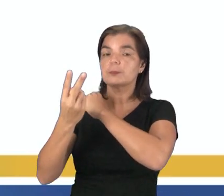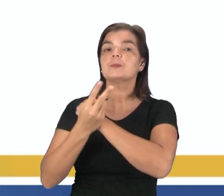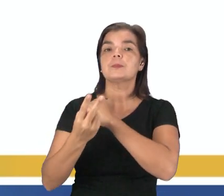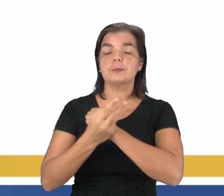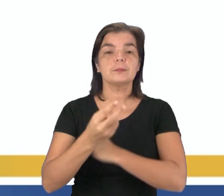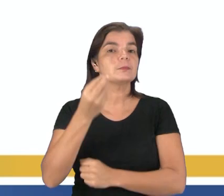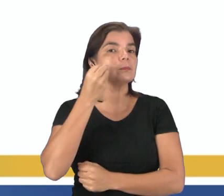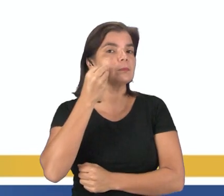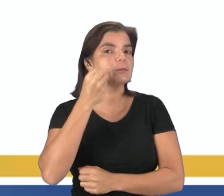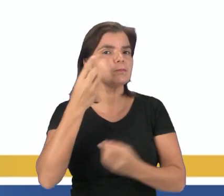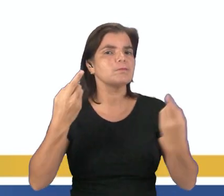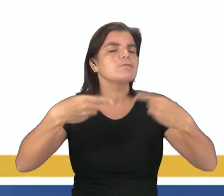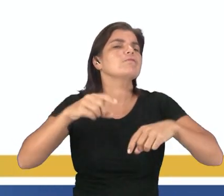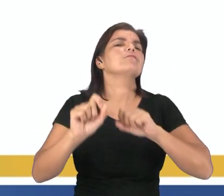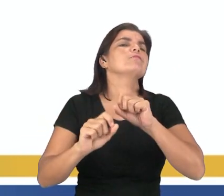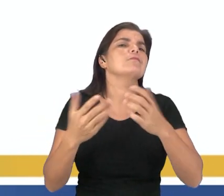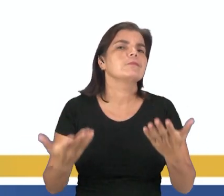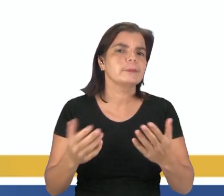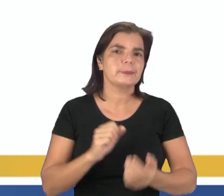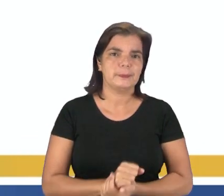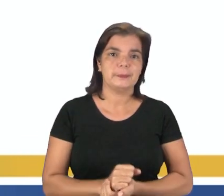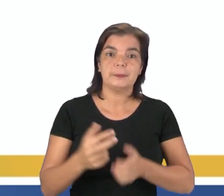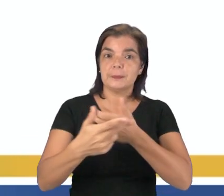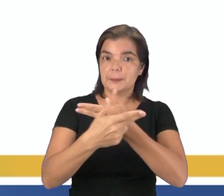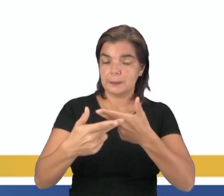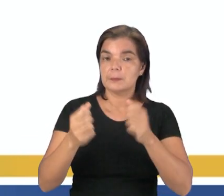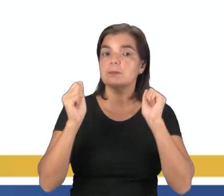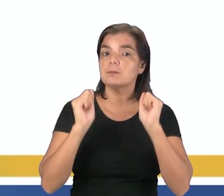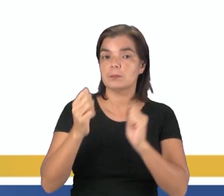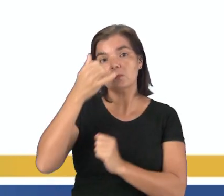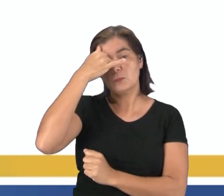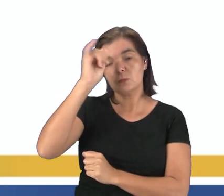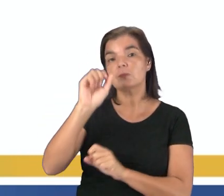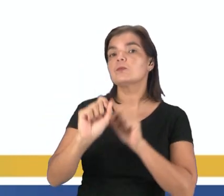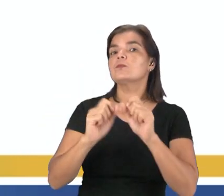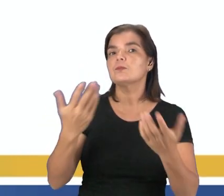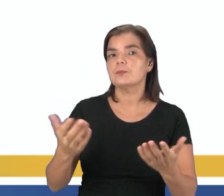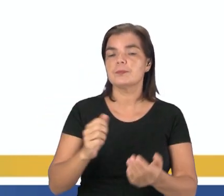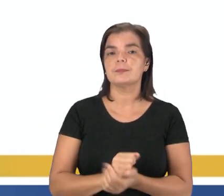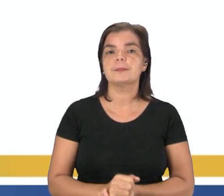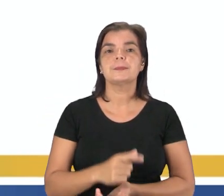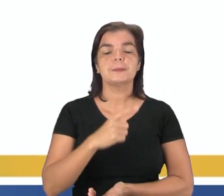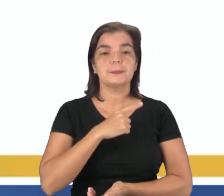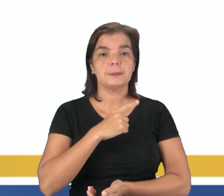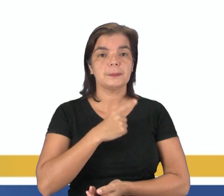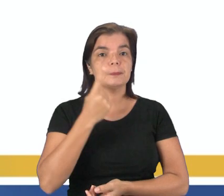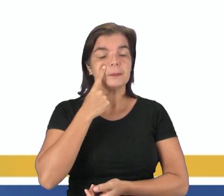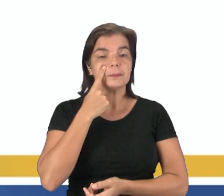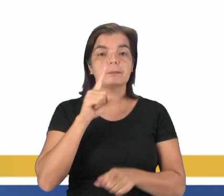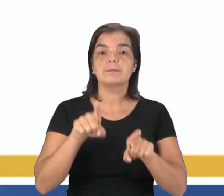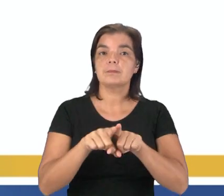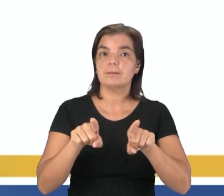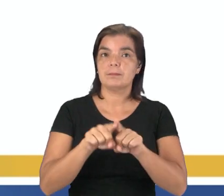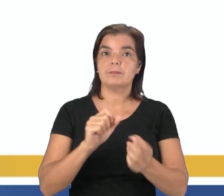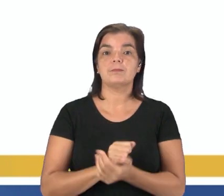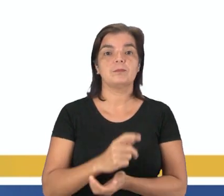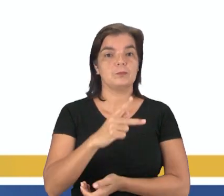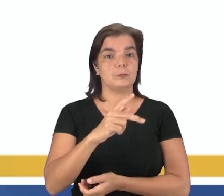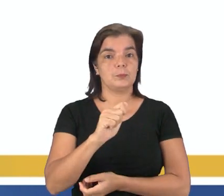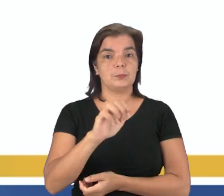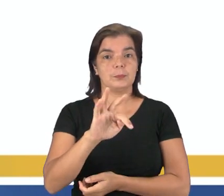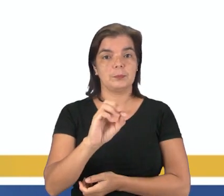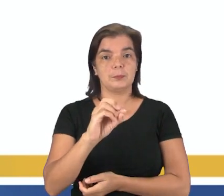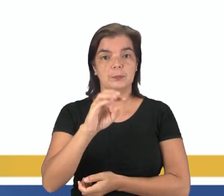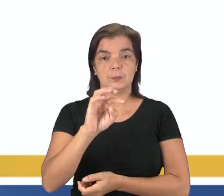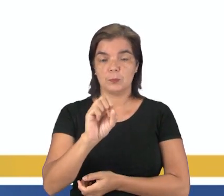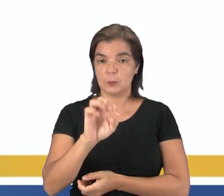daquilo que tentar nos ofender. O que seria essas coisas que podem tentar nos ofender? A eles nós vamos denominar de agentes patogênicos.